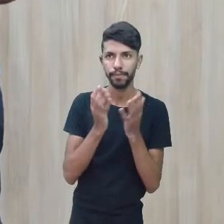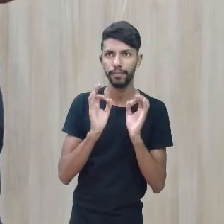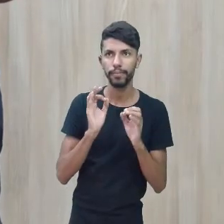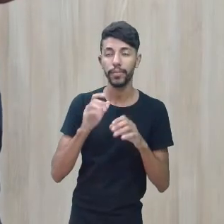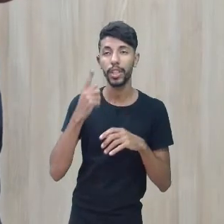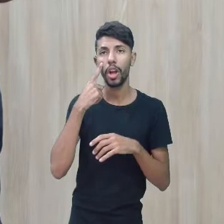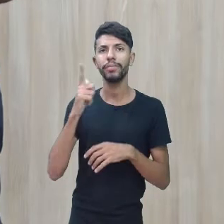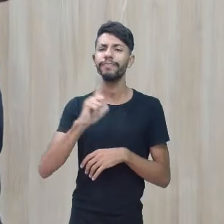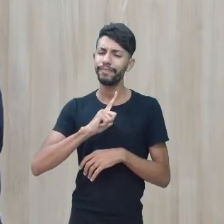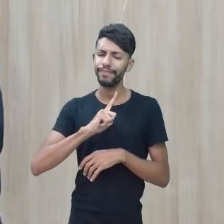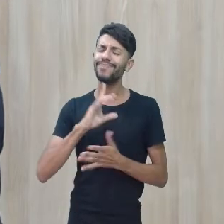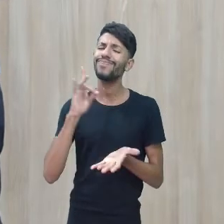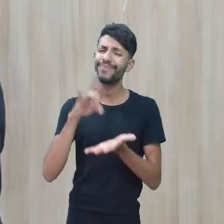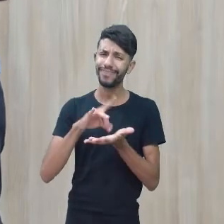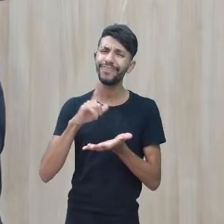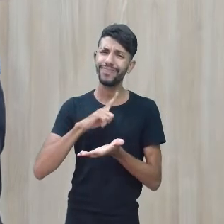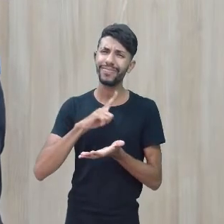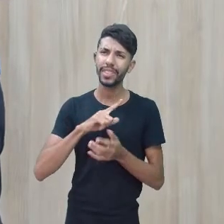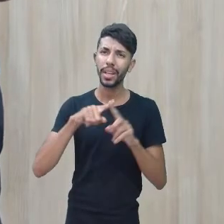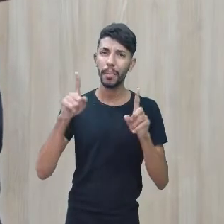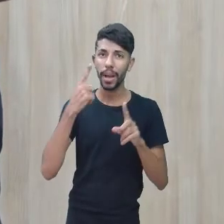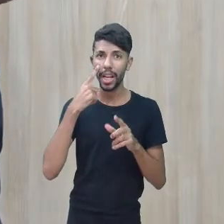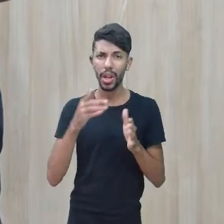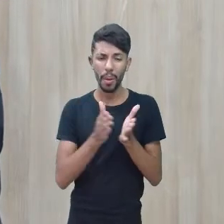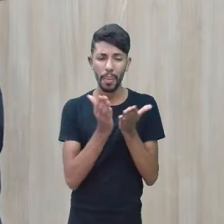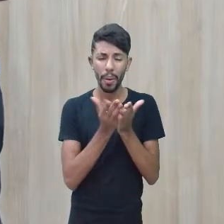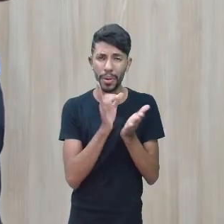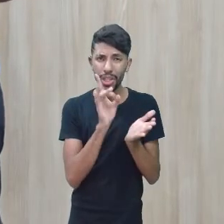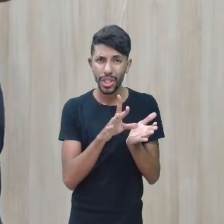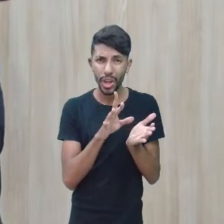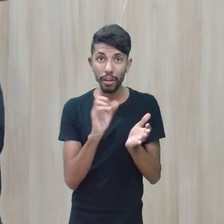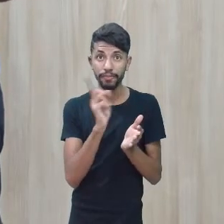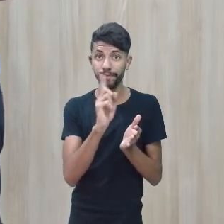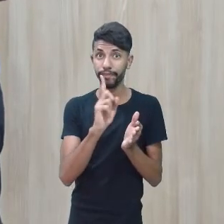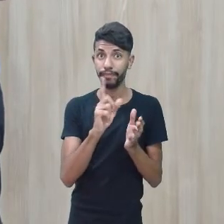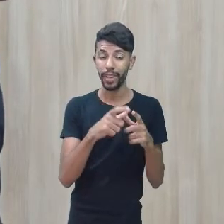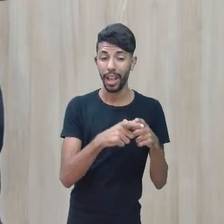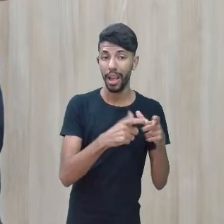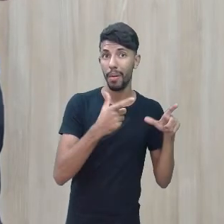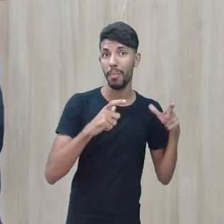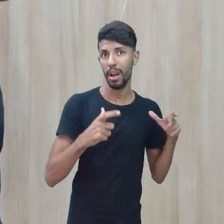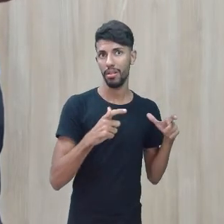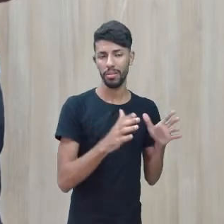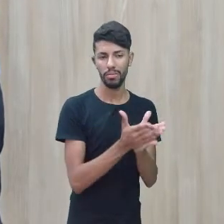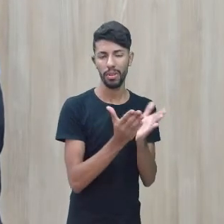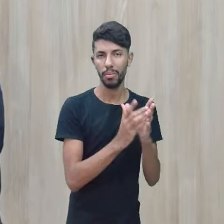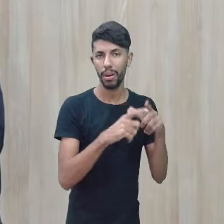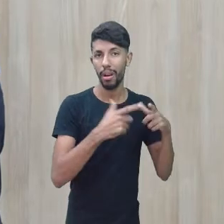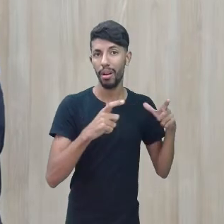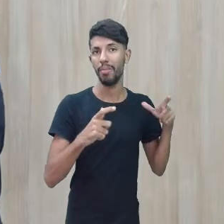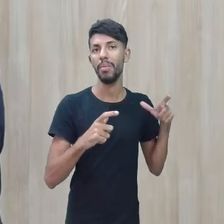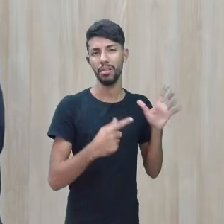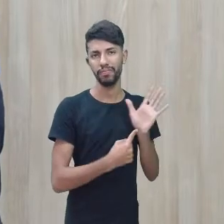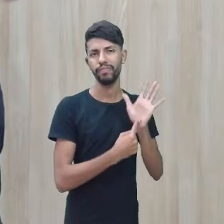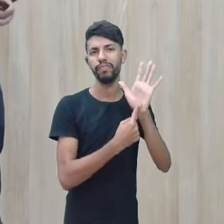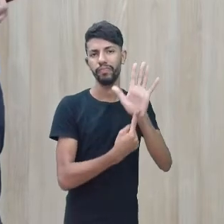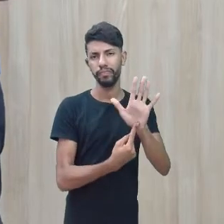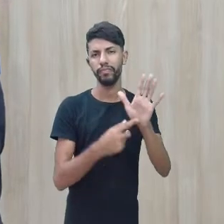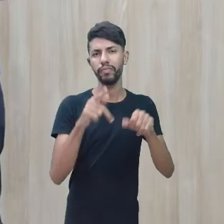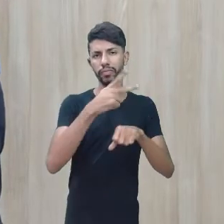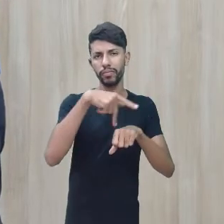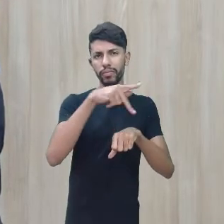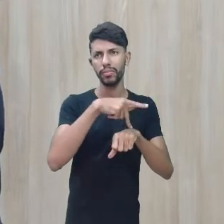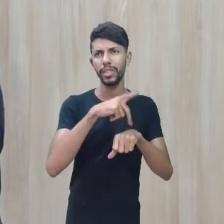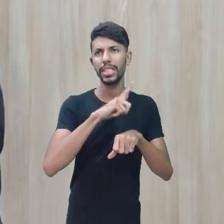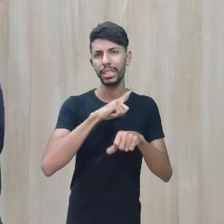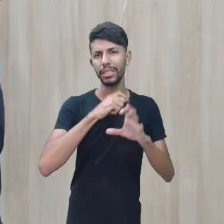Existe? Existe. Mas é só pobreza? Não. É a maioria, é aquilo que se sobressai. Na grande parte dos países, nós vamos